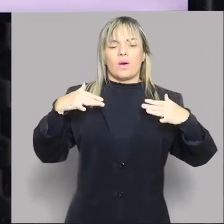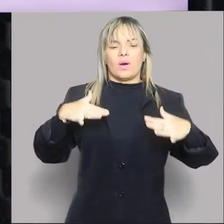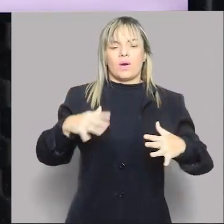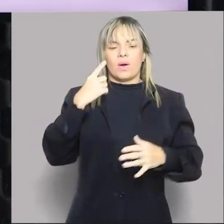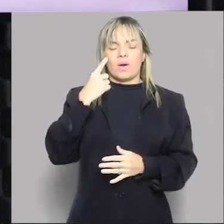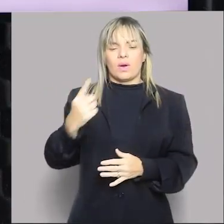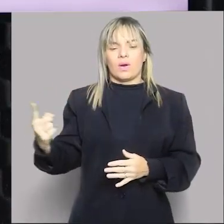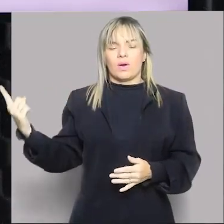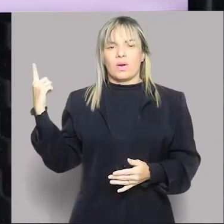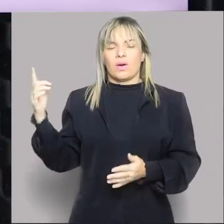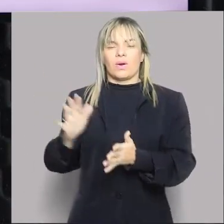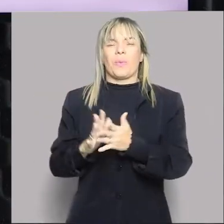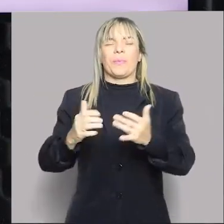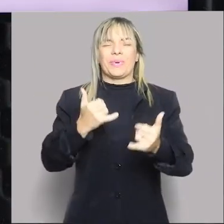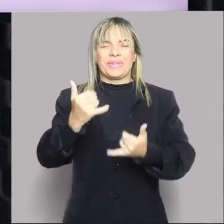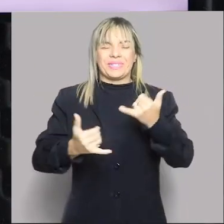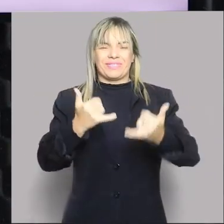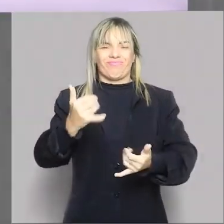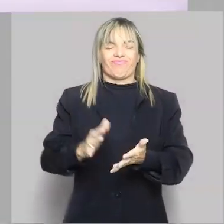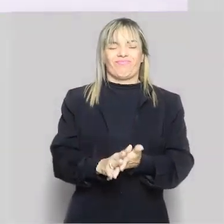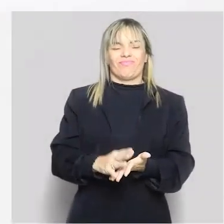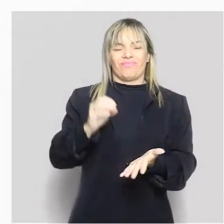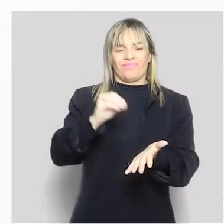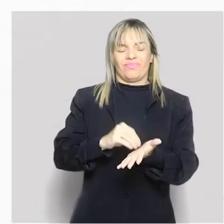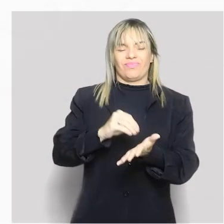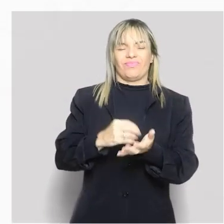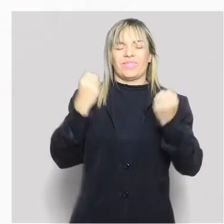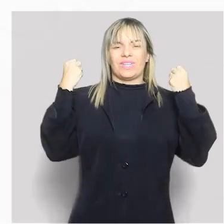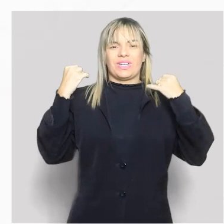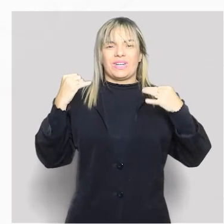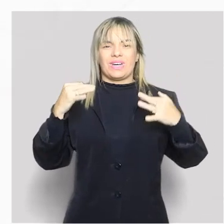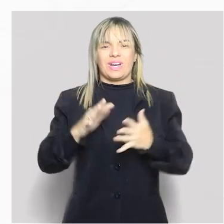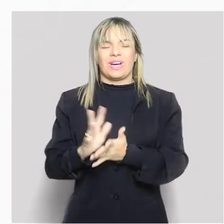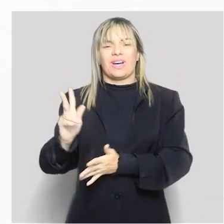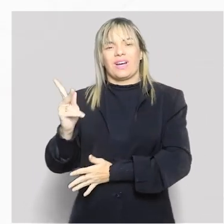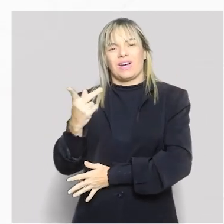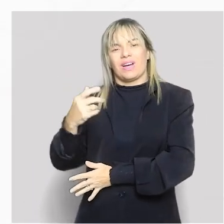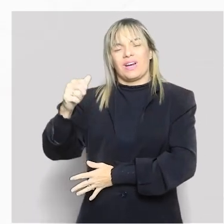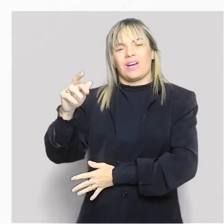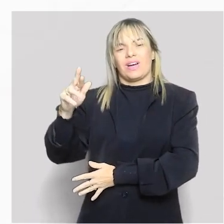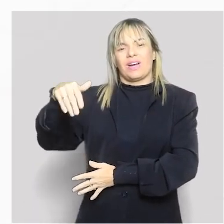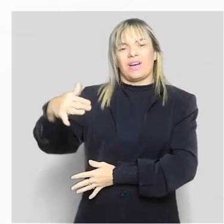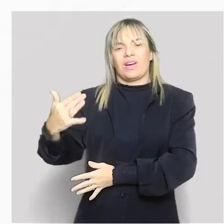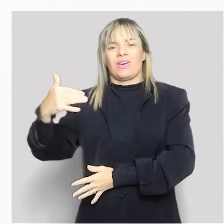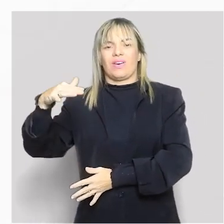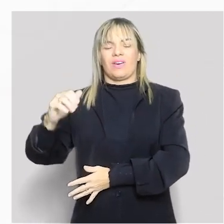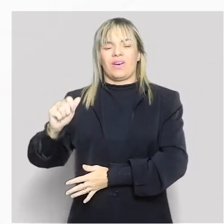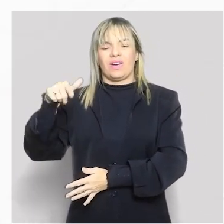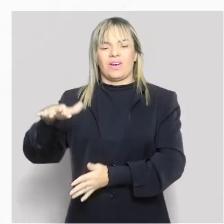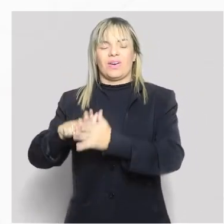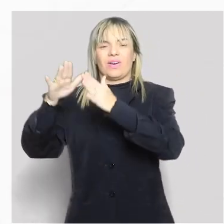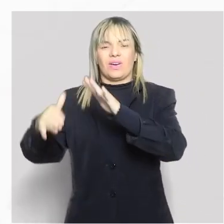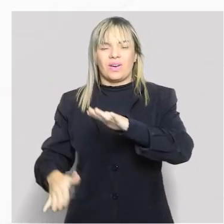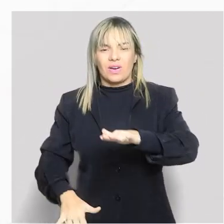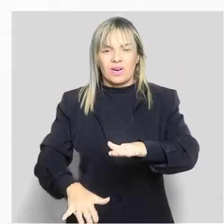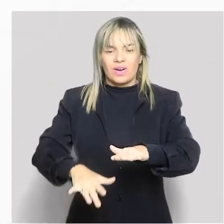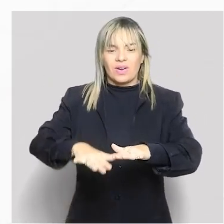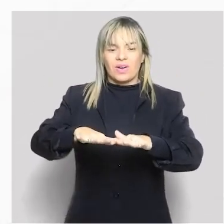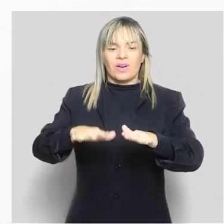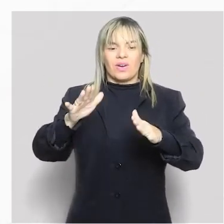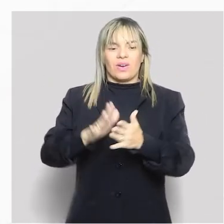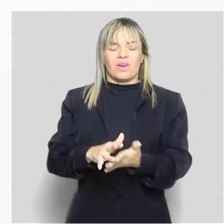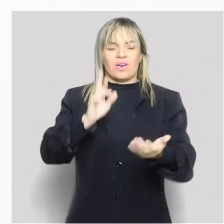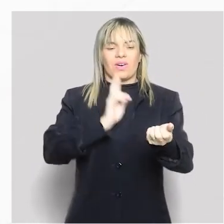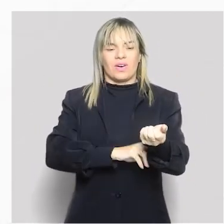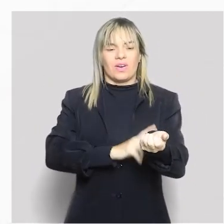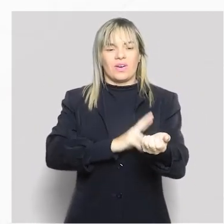falta exato, é simples de entender. Desafinou, está faltando harmonia. Então, harmonia é esse ponto de equilíbrio. Ritmo. Ritmo é uma